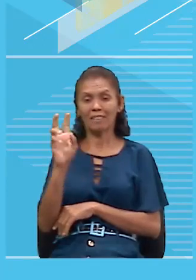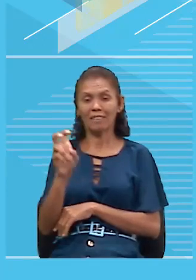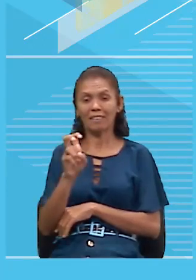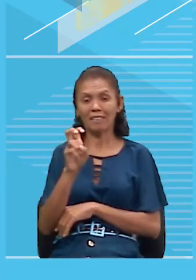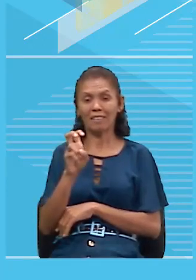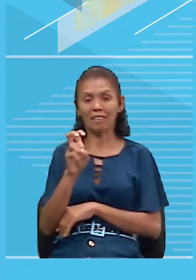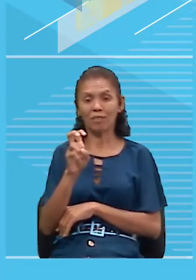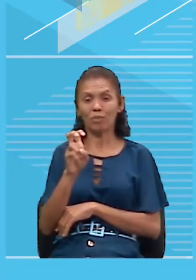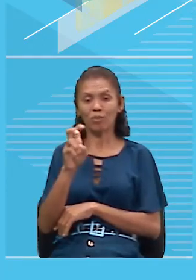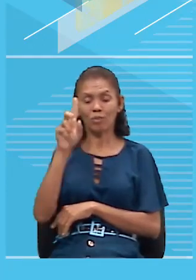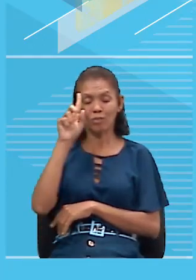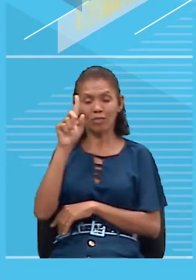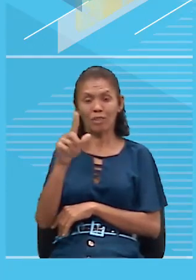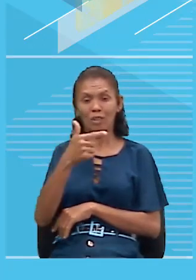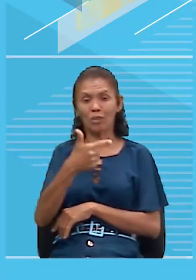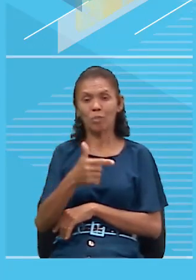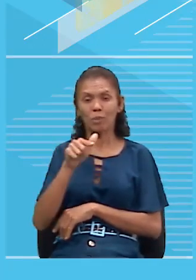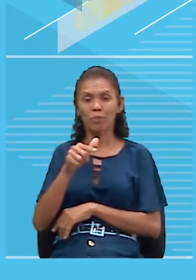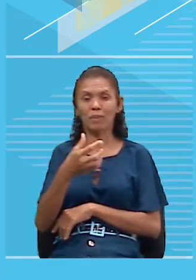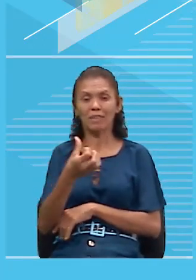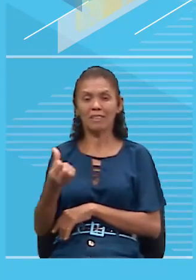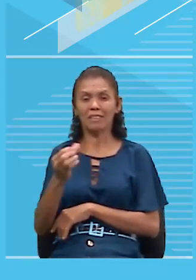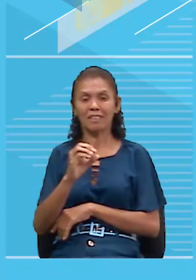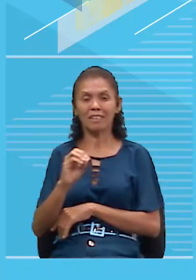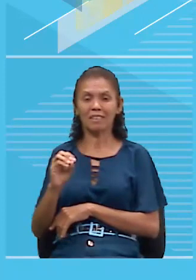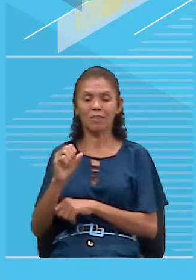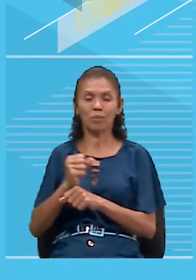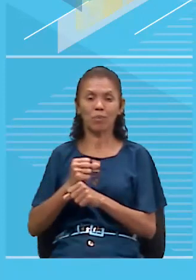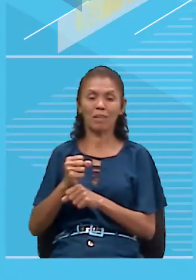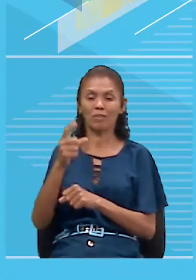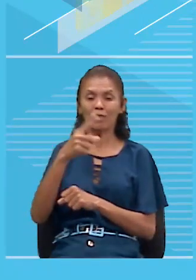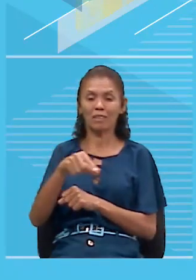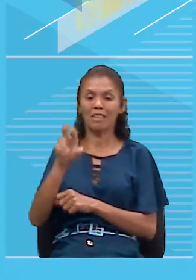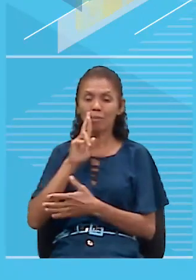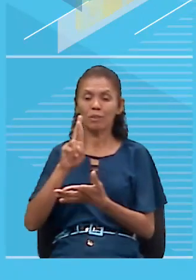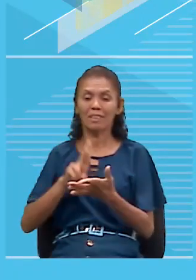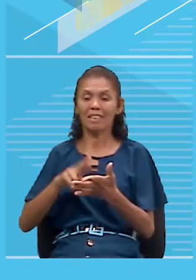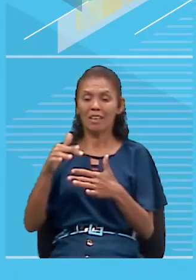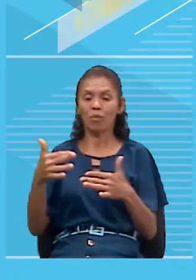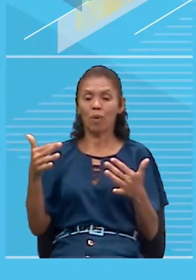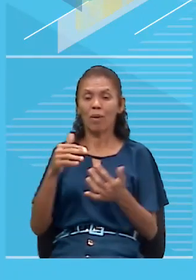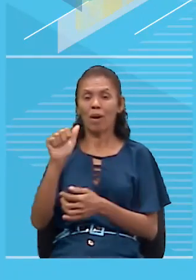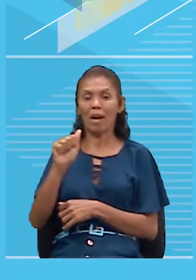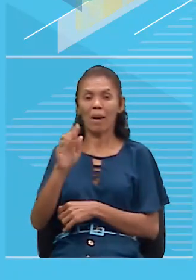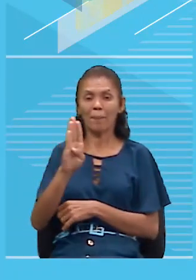e dormir 600 anos qual alternativa vocês marcariam por favor abcde